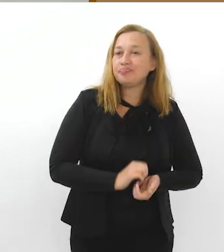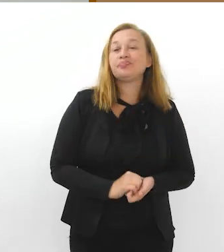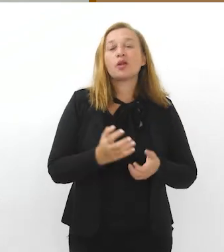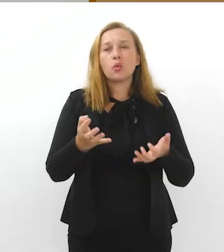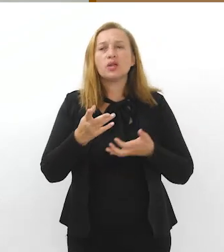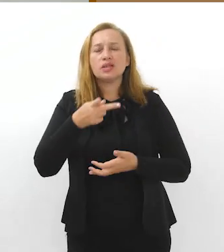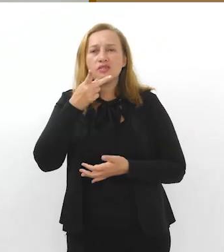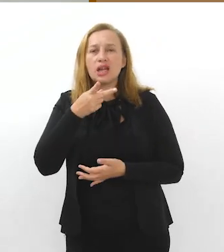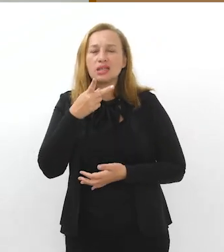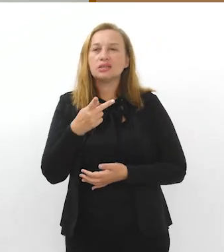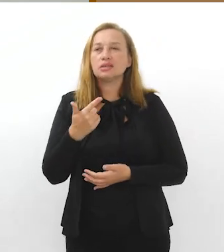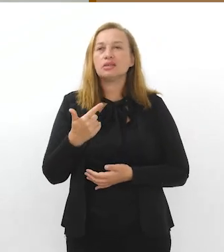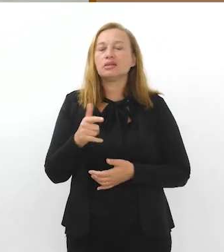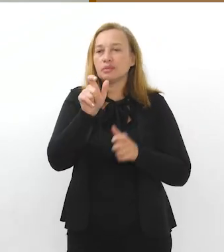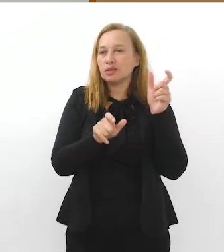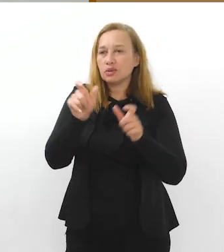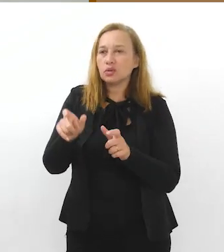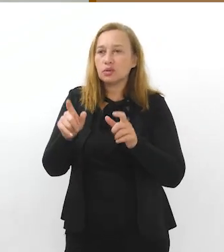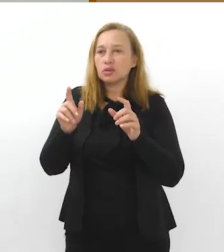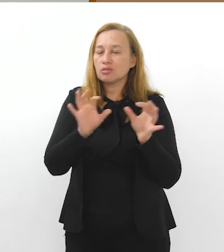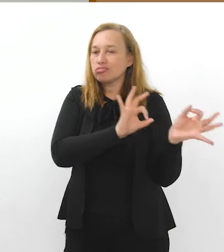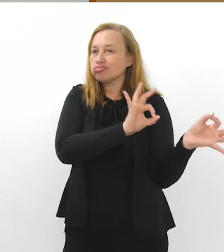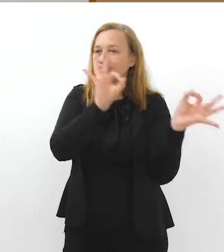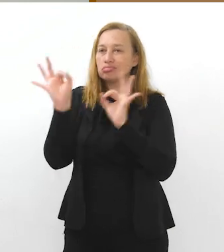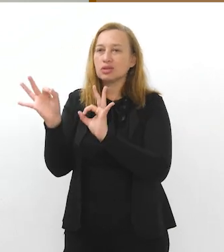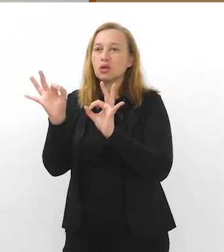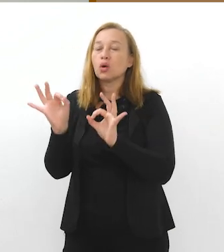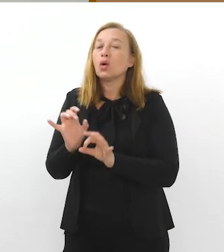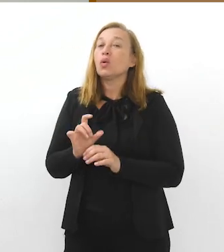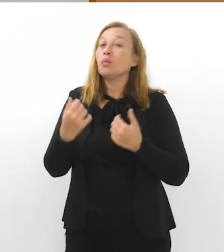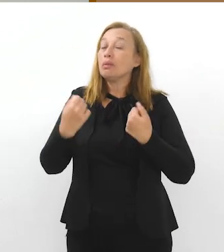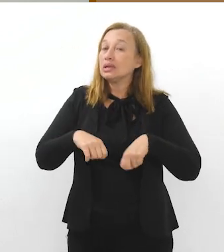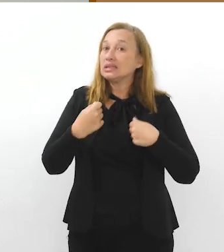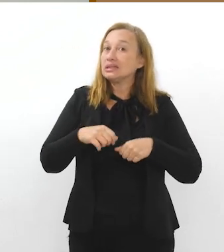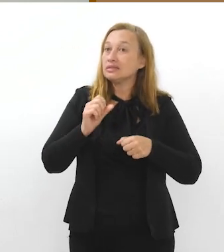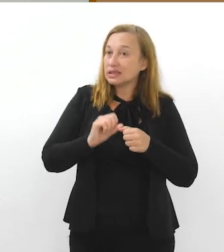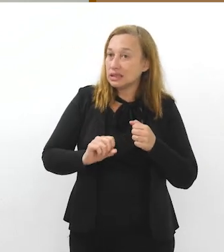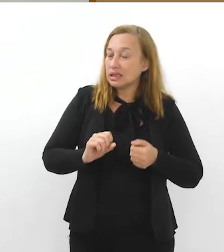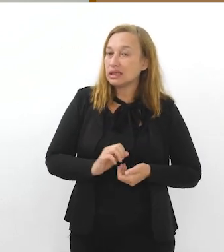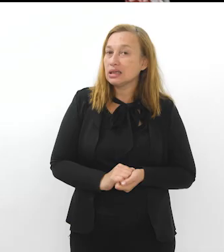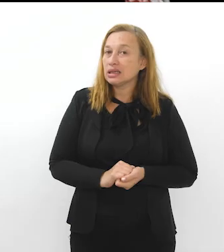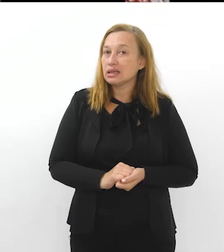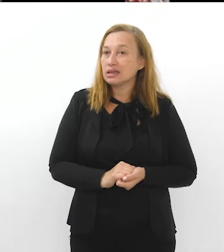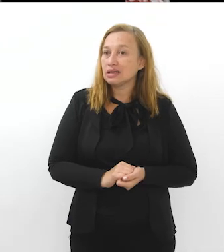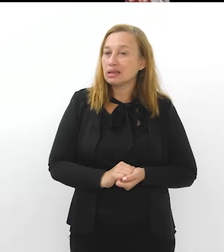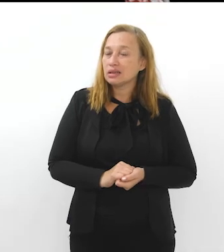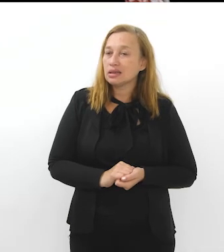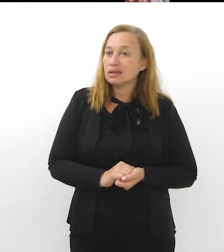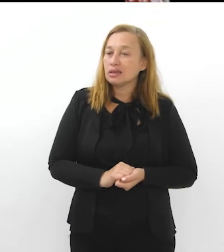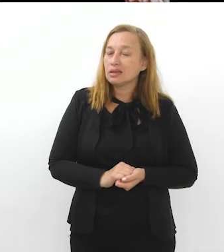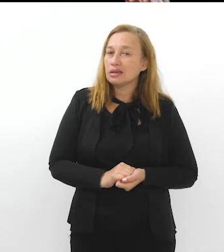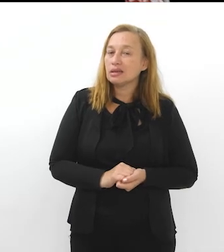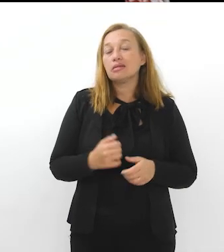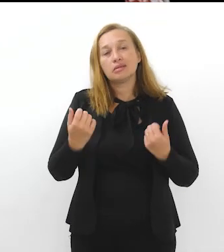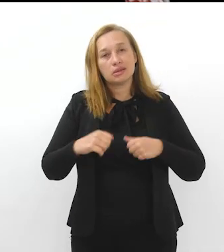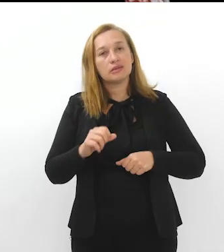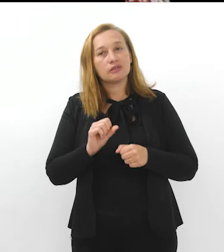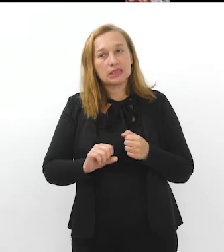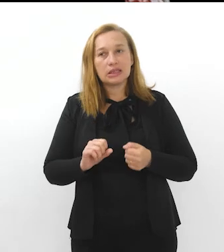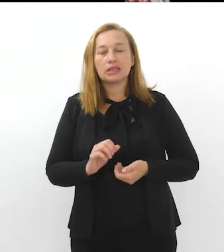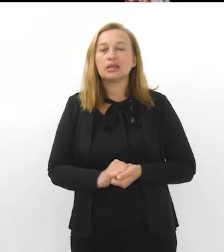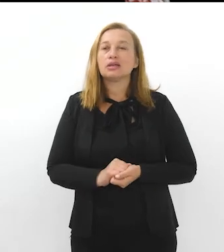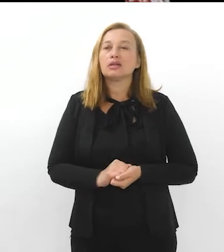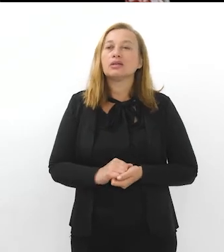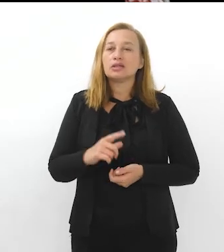aguardo a oportunidade. Tendo a oportunidade, eu estarei aí e te aviso. Eu queria que você dissesse para as pessoas que estão nos